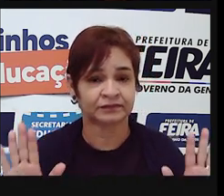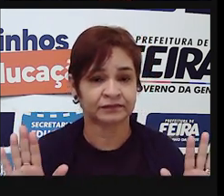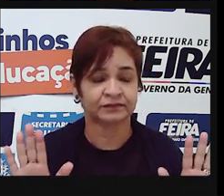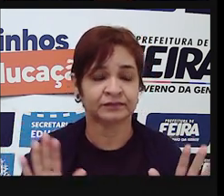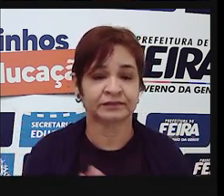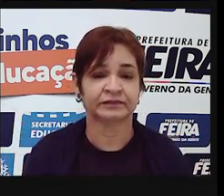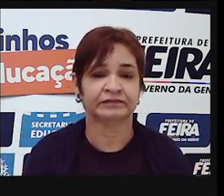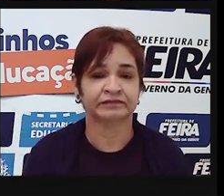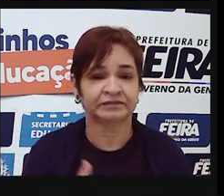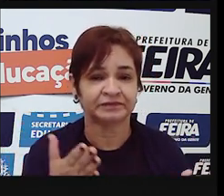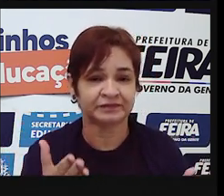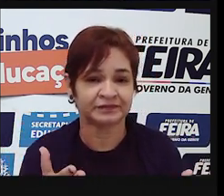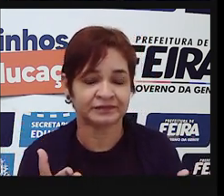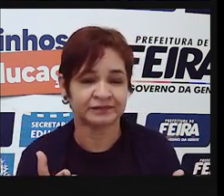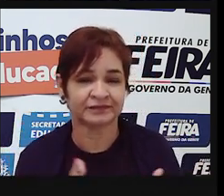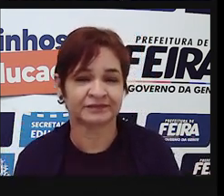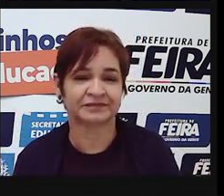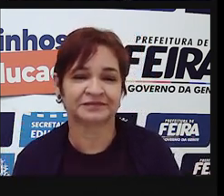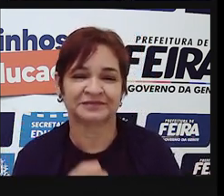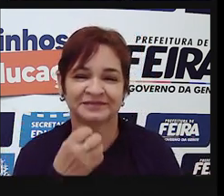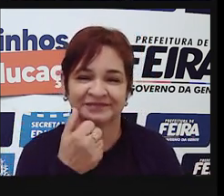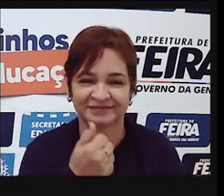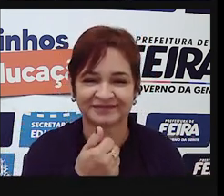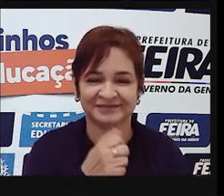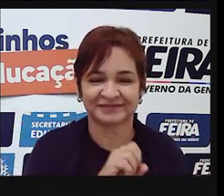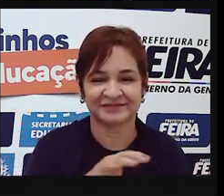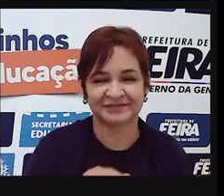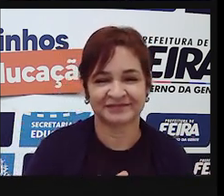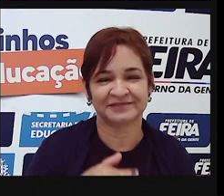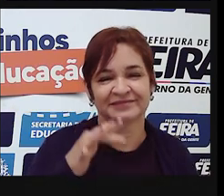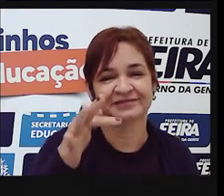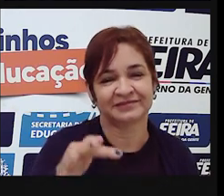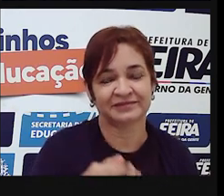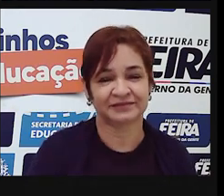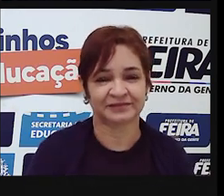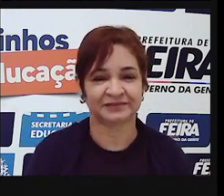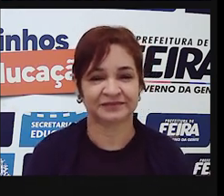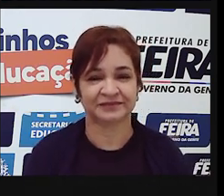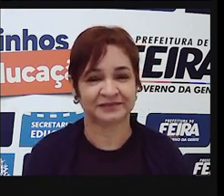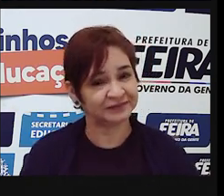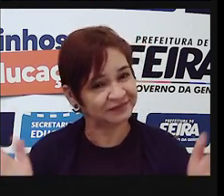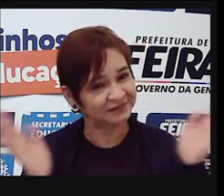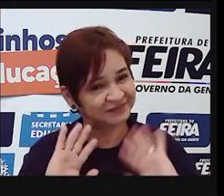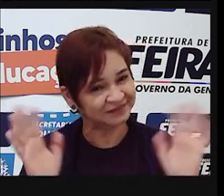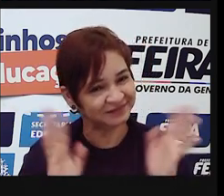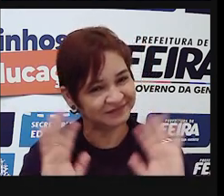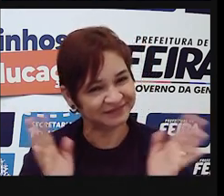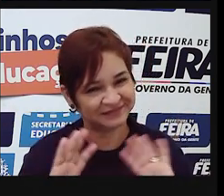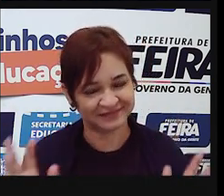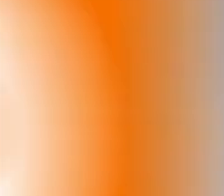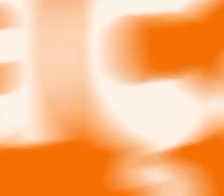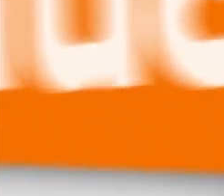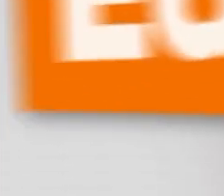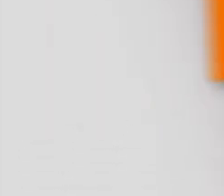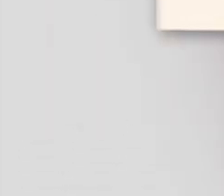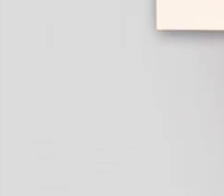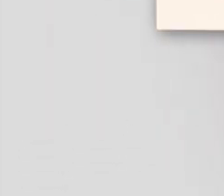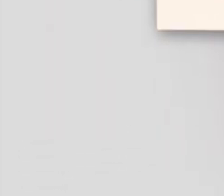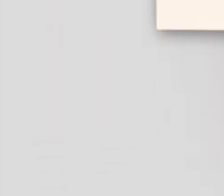bons estudos e até a próxima aula, gente. Até mais. Tchau, tchau.